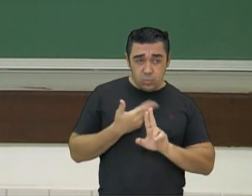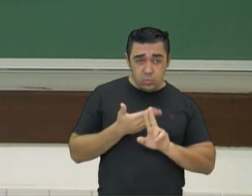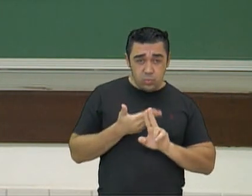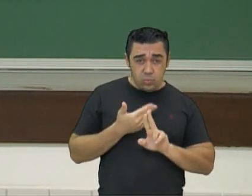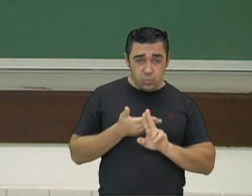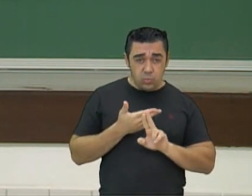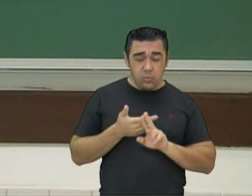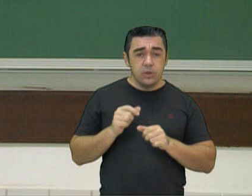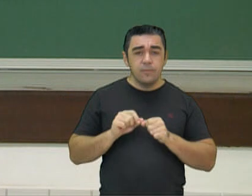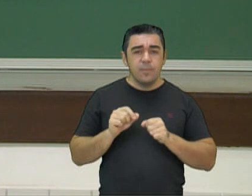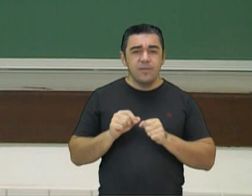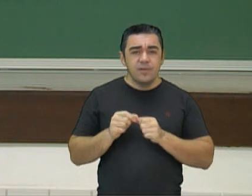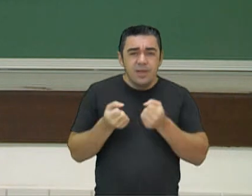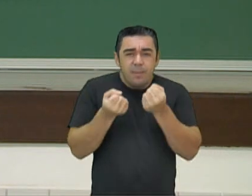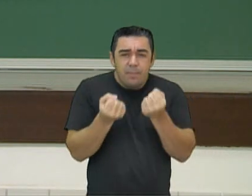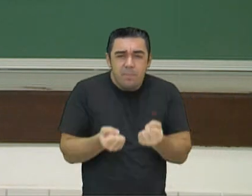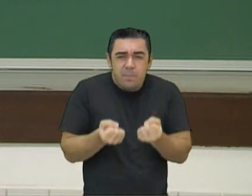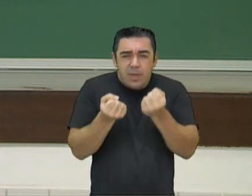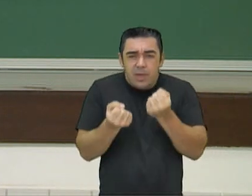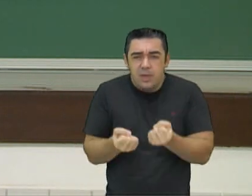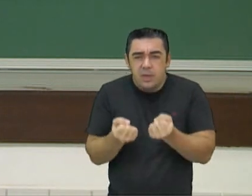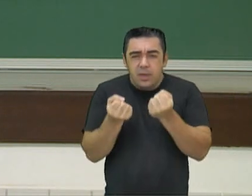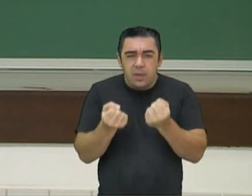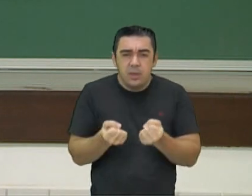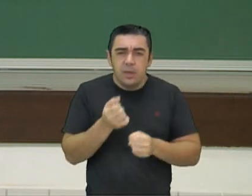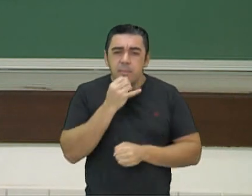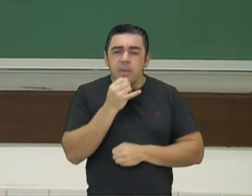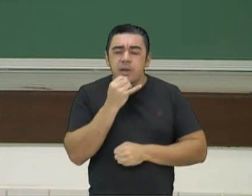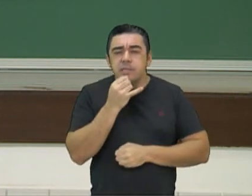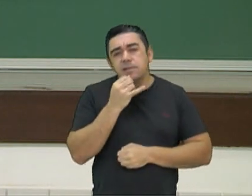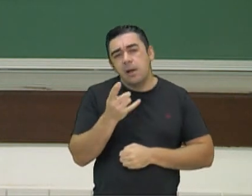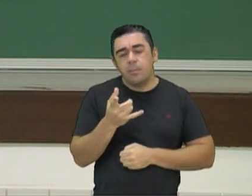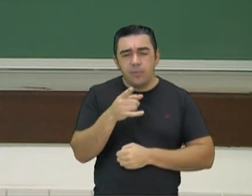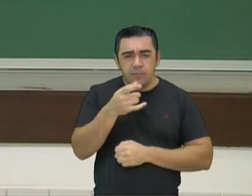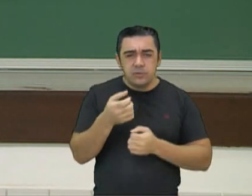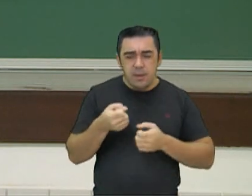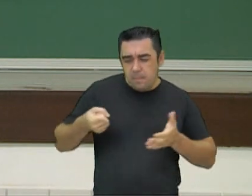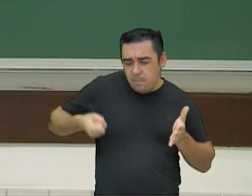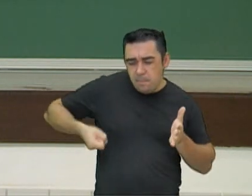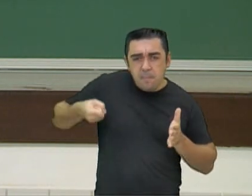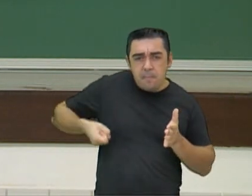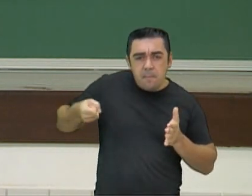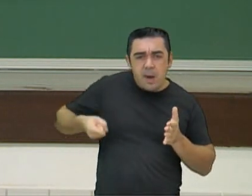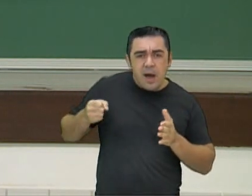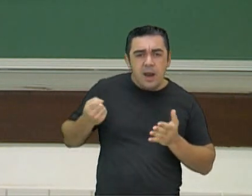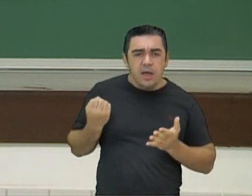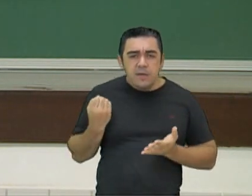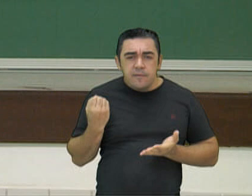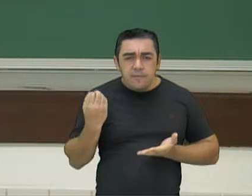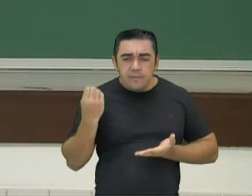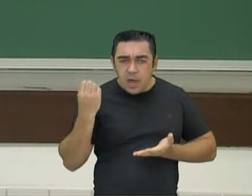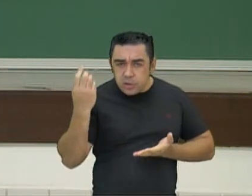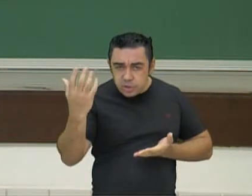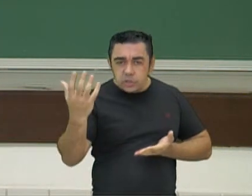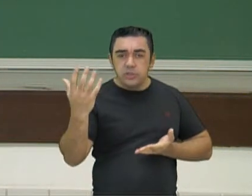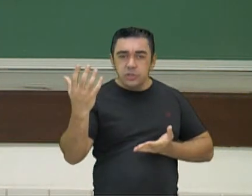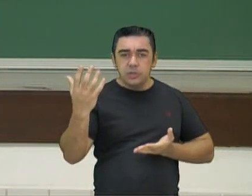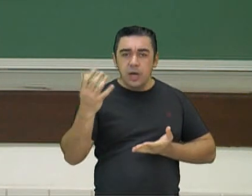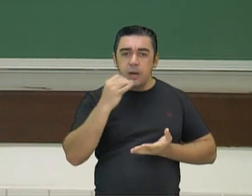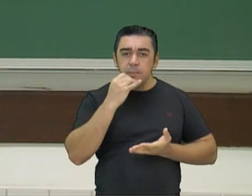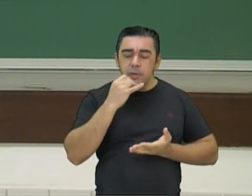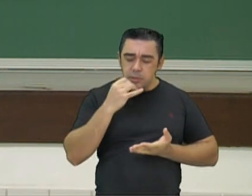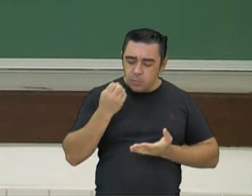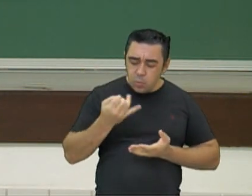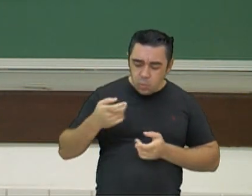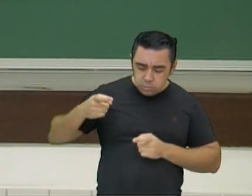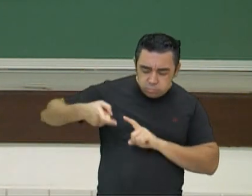em balanças de bagagem para aeroporto, né? Normalmente o pessoal que viaja bastante tem essa balancinha, justamente para não poder